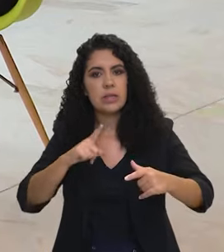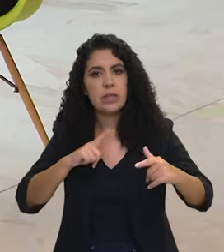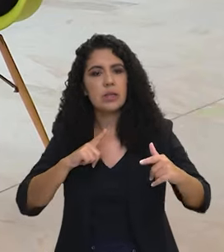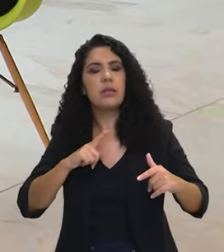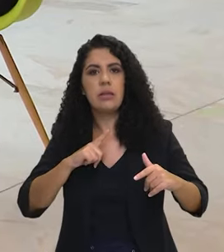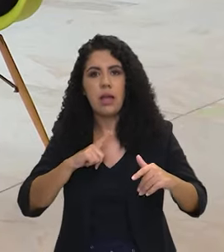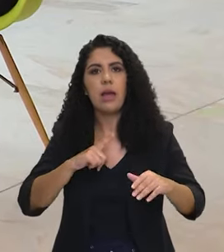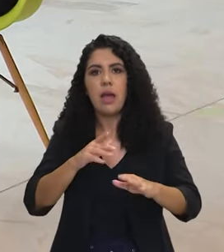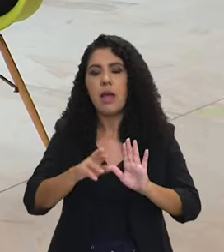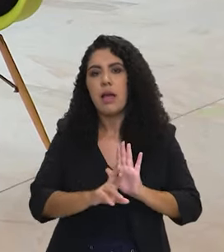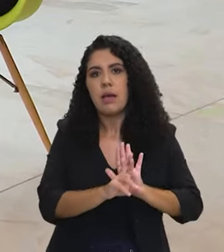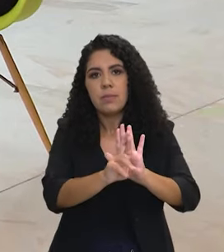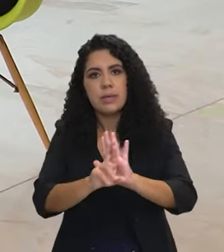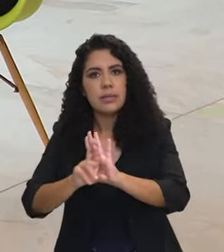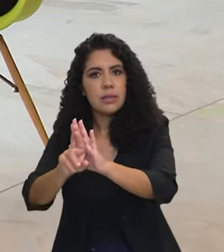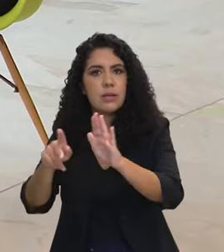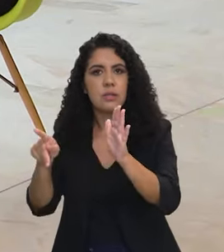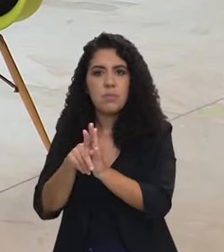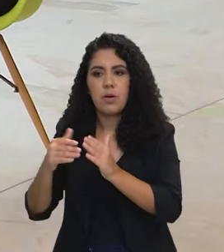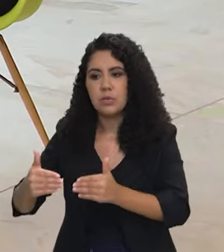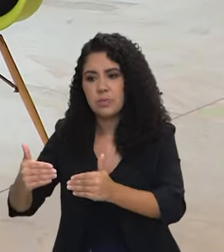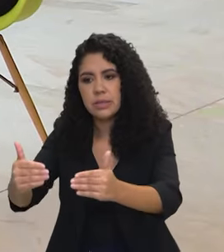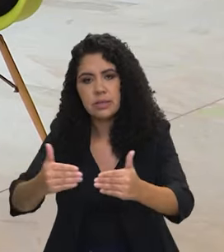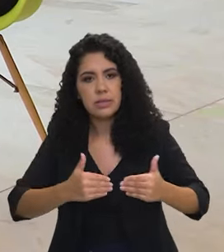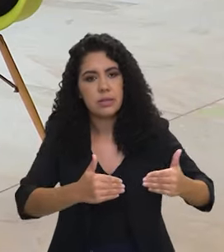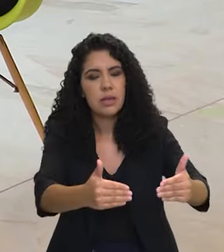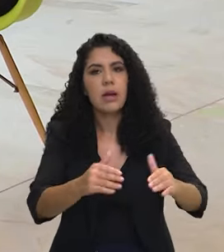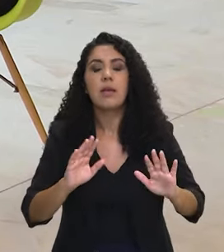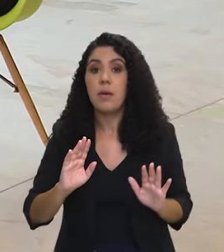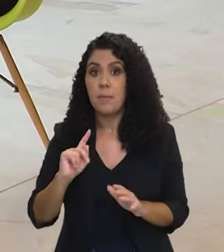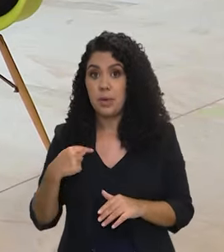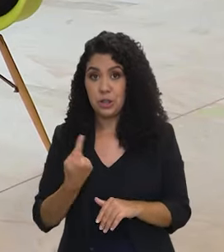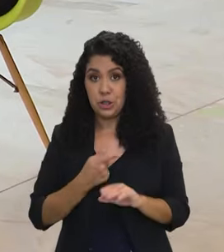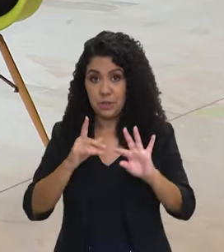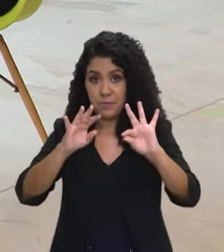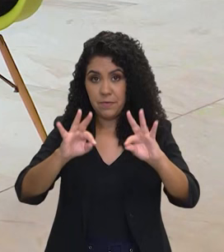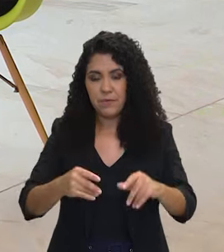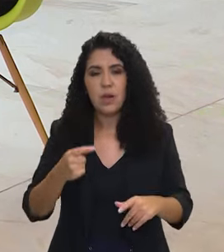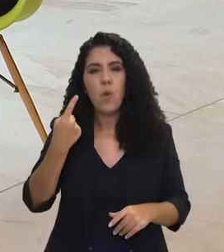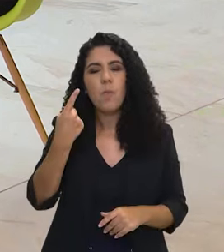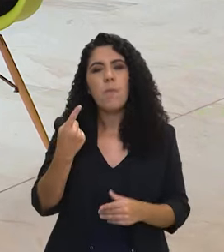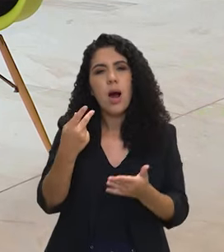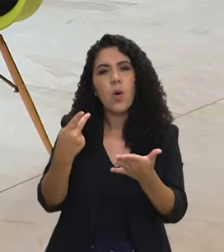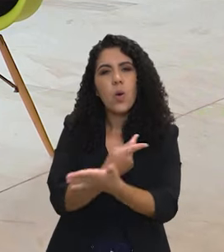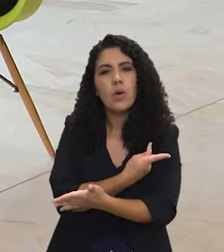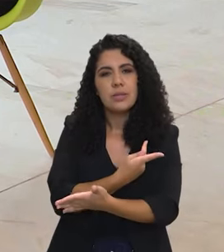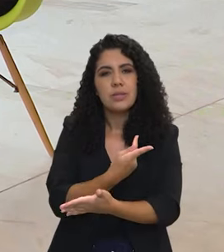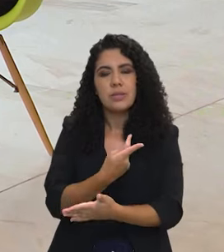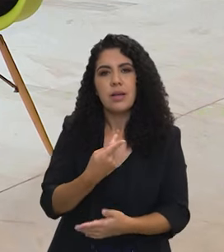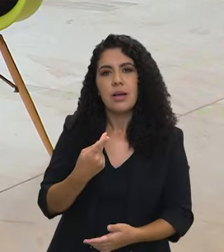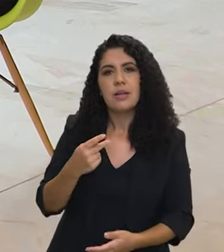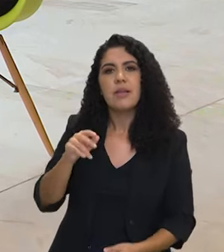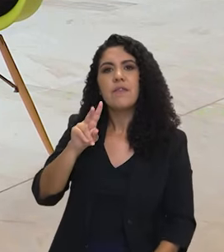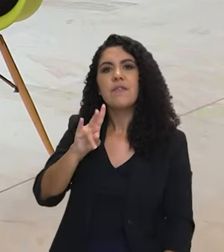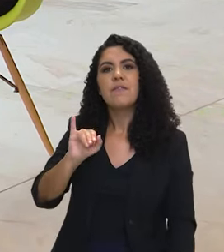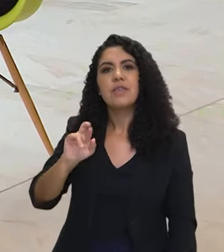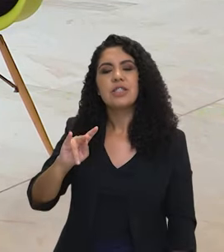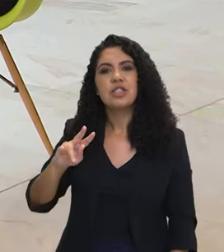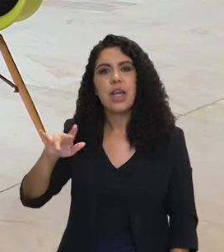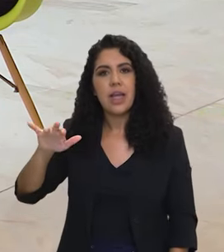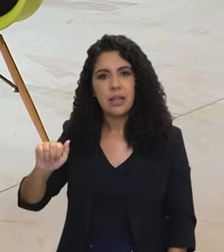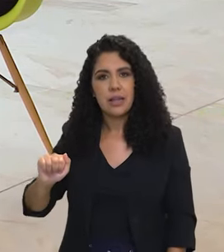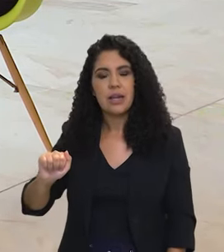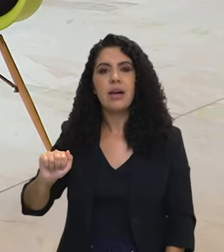a todos os ministros e ministras de Estado. Tá certo. Ministra, para a gente encerrar, eu queria lembrar uma citação famosa de Virginia Woolf.